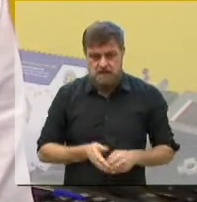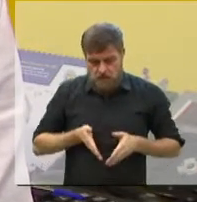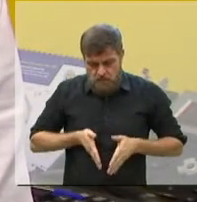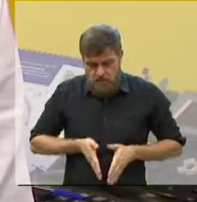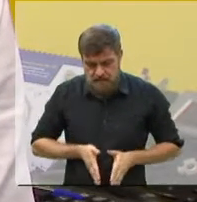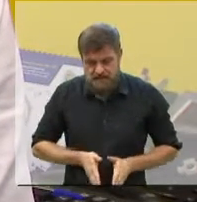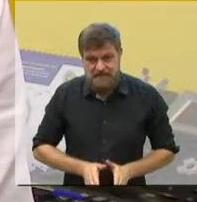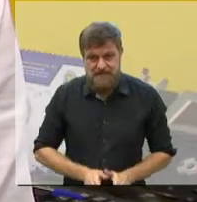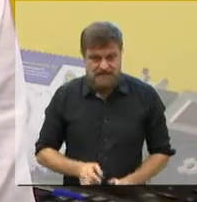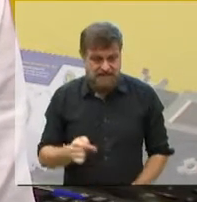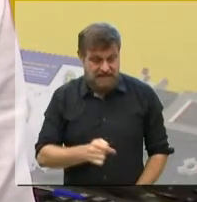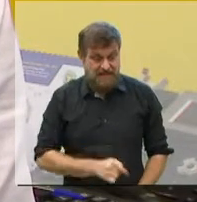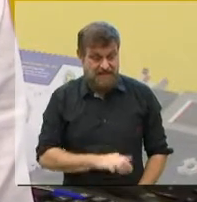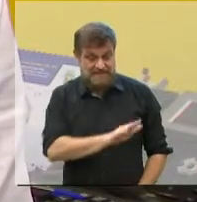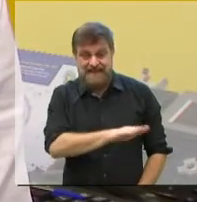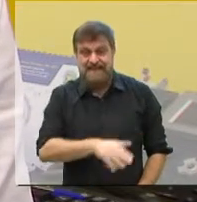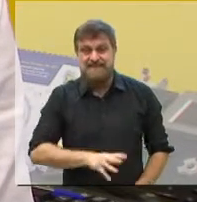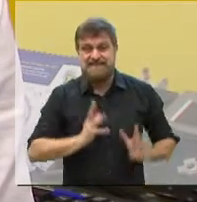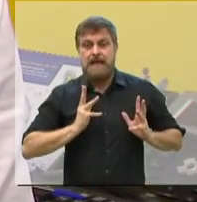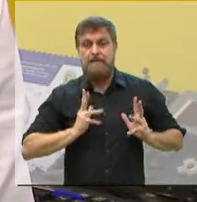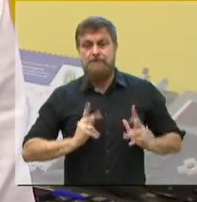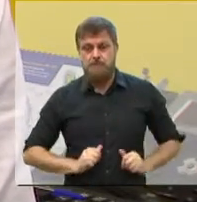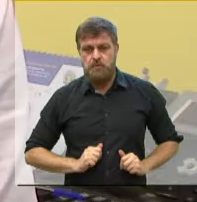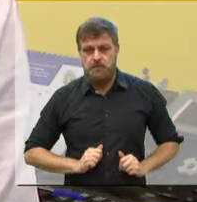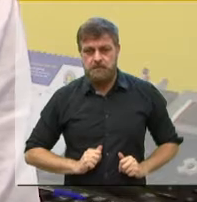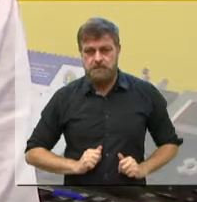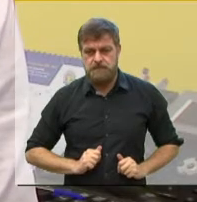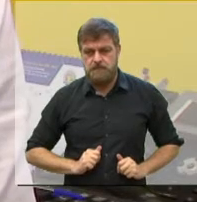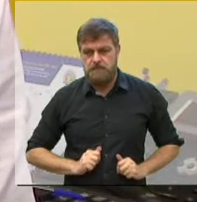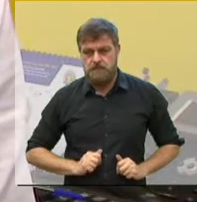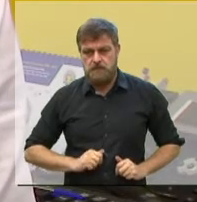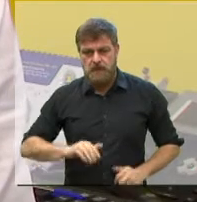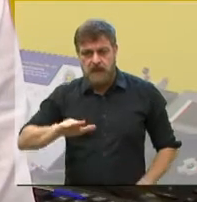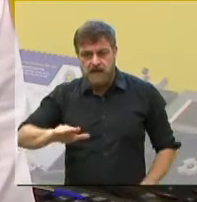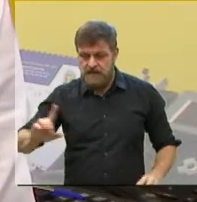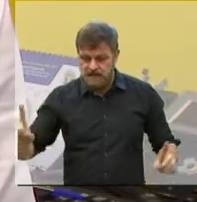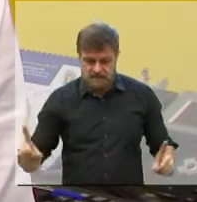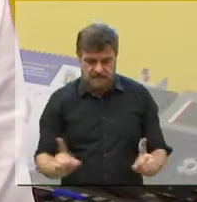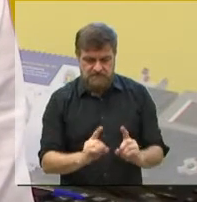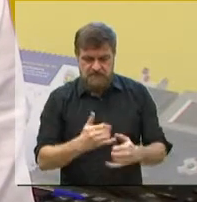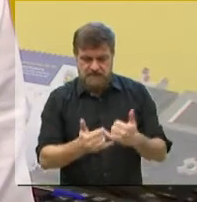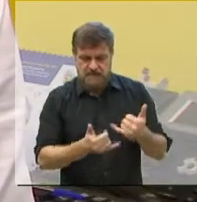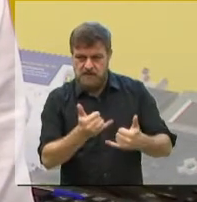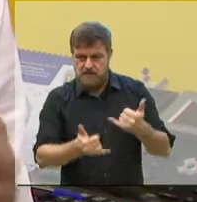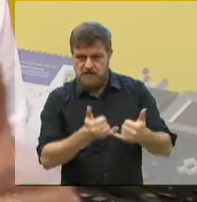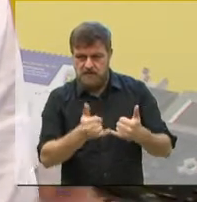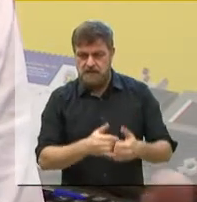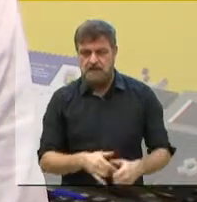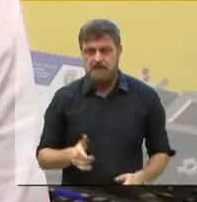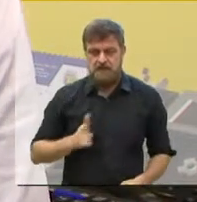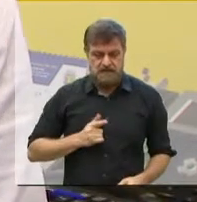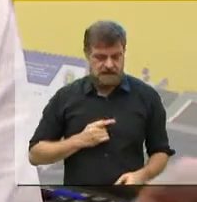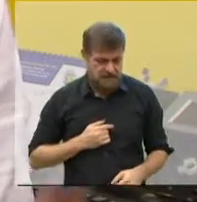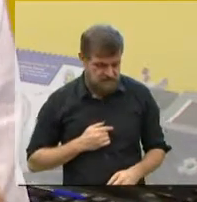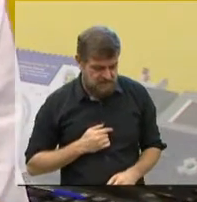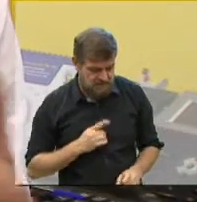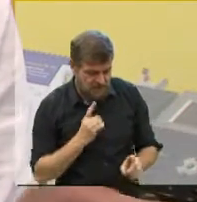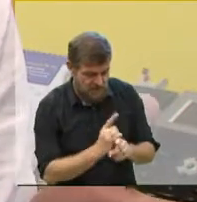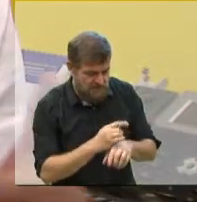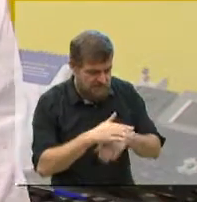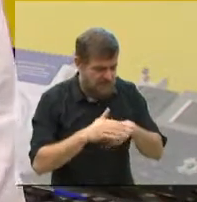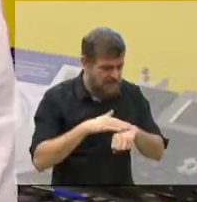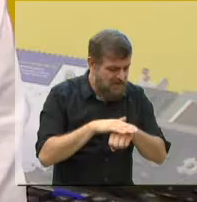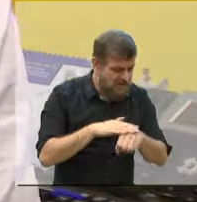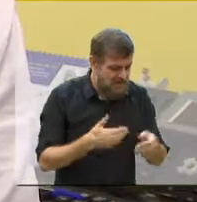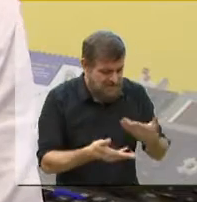muito pura, porque essa história que eu contei para você do menino, ele é puro, ele nasceu, não tinha deficiência, encontrou um amiguinho e começou a